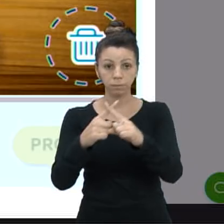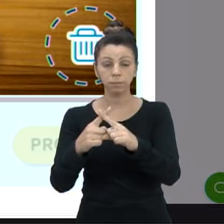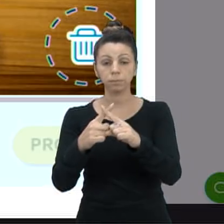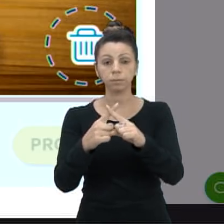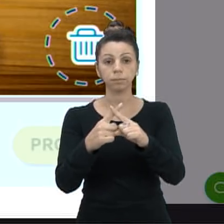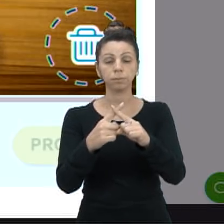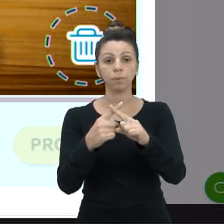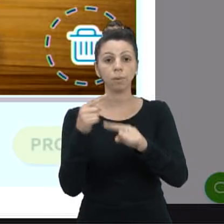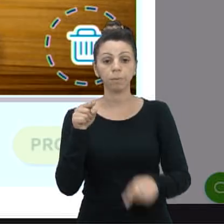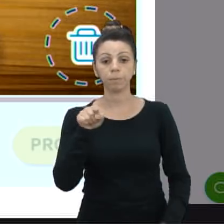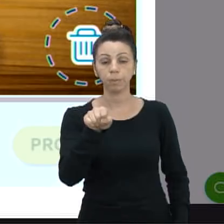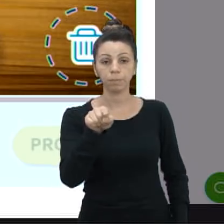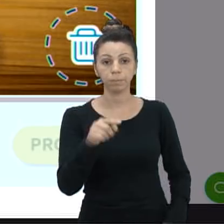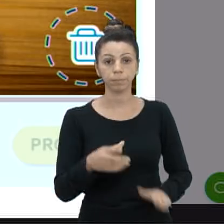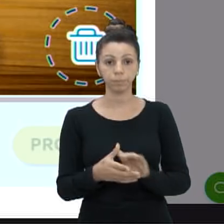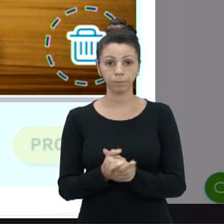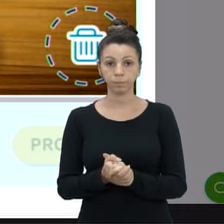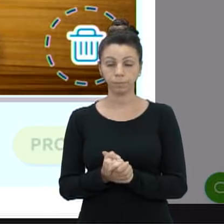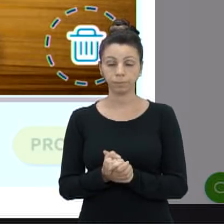1000. Então,